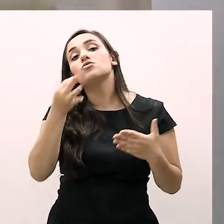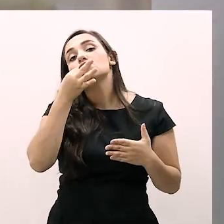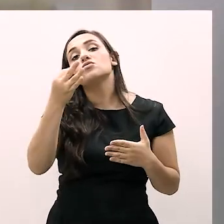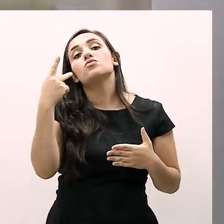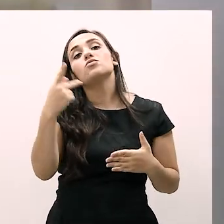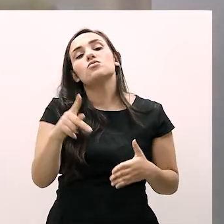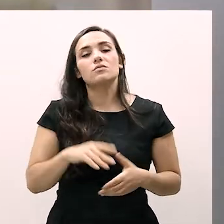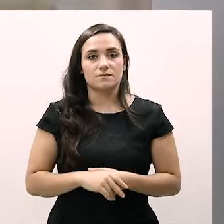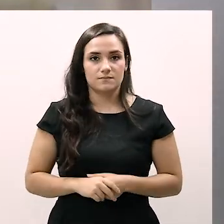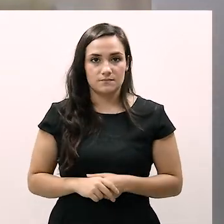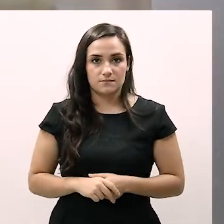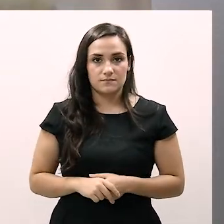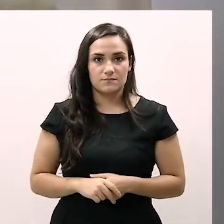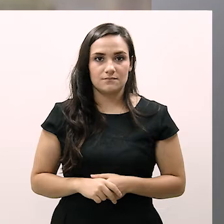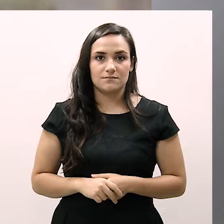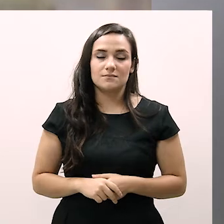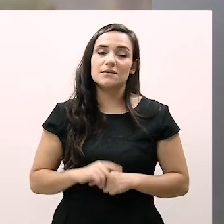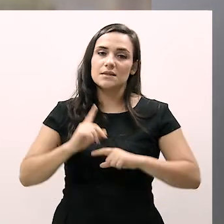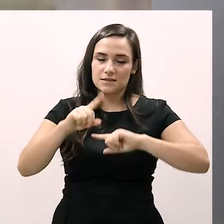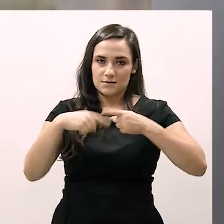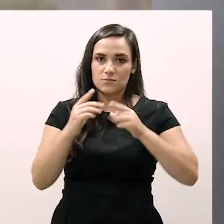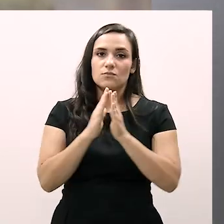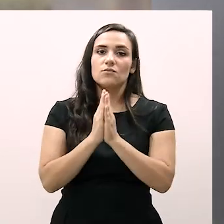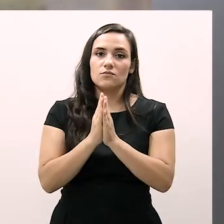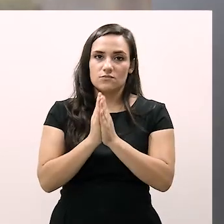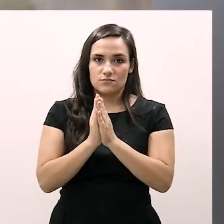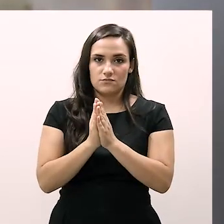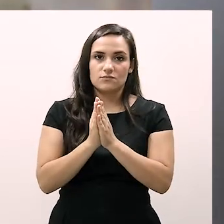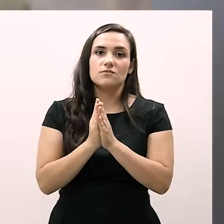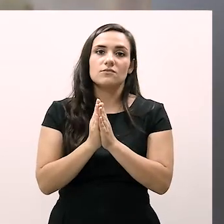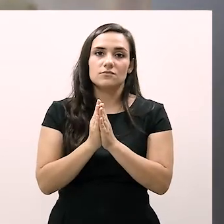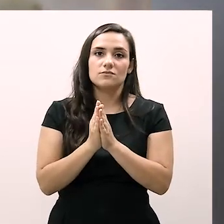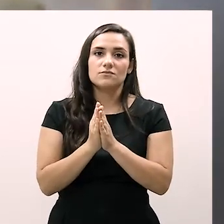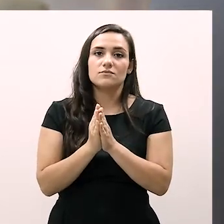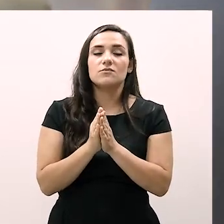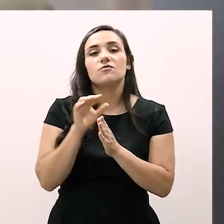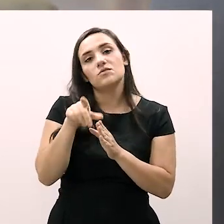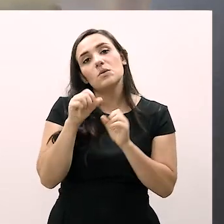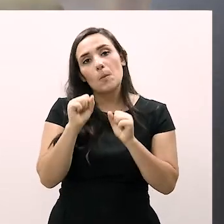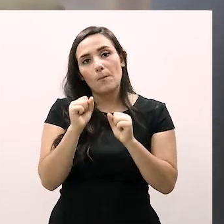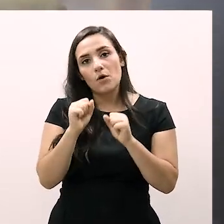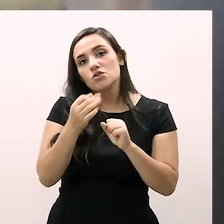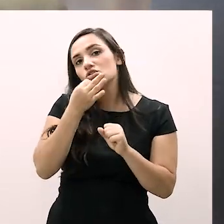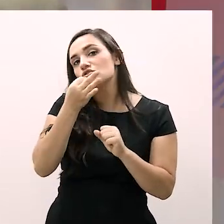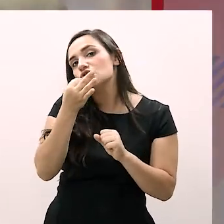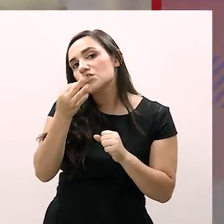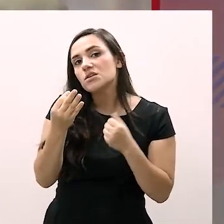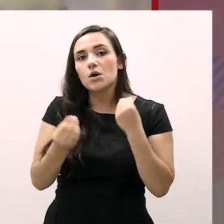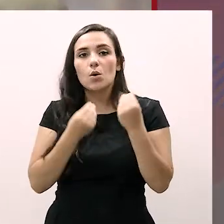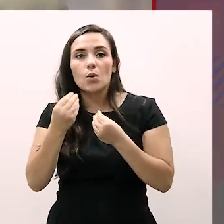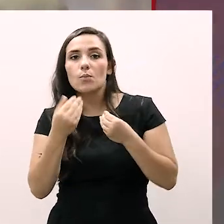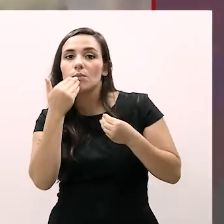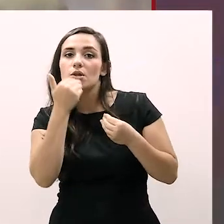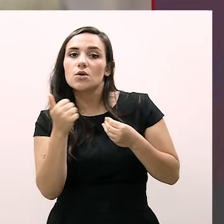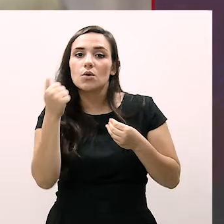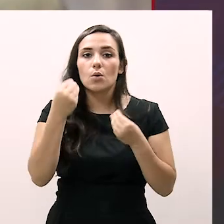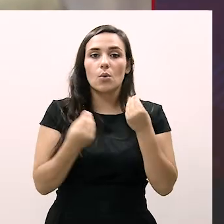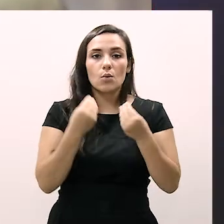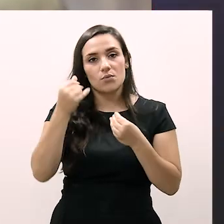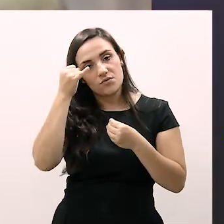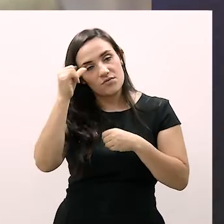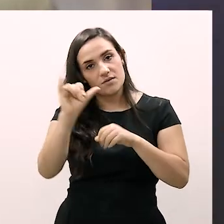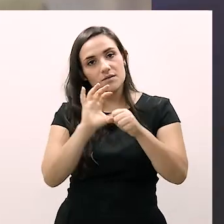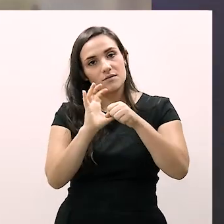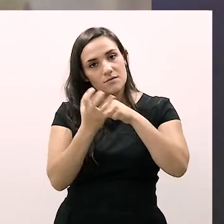são as orientações, as indicações, e gostaria também que o senhor, na sequência, deixasse aí para a gente dicas para esse público